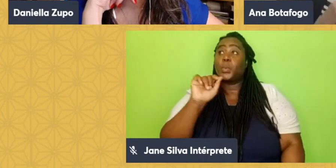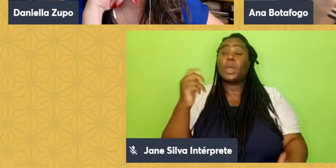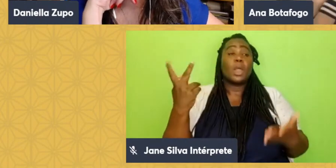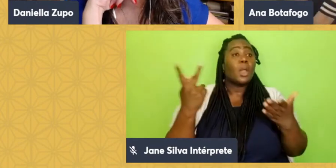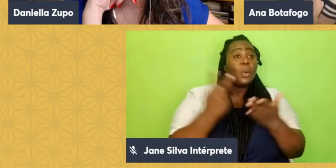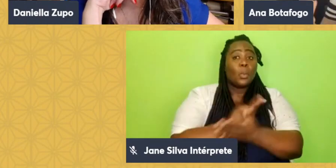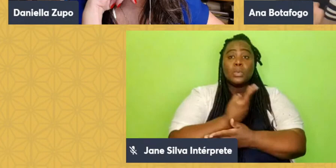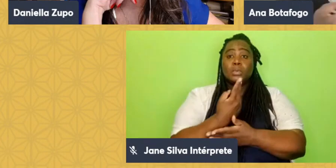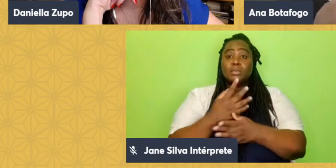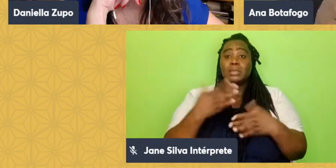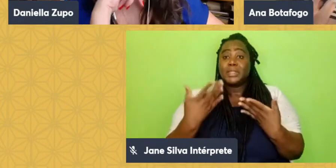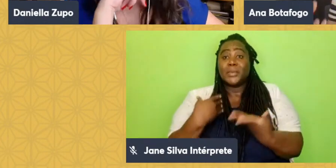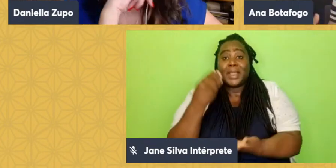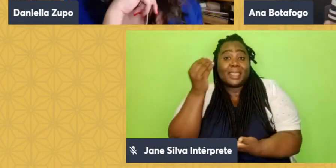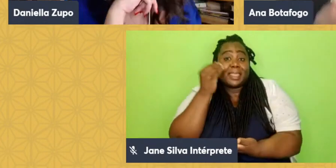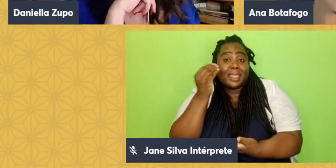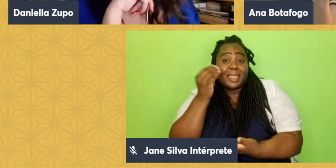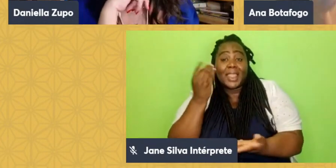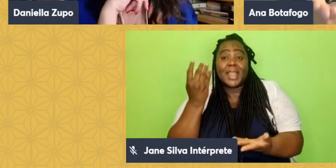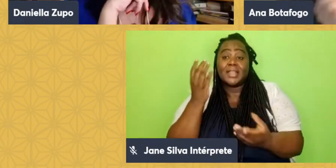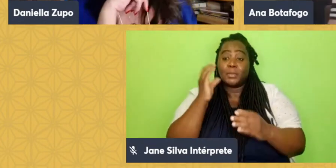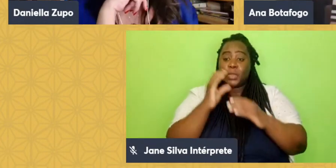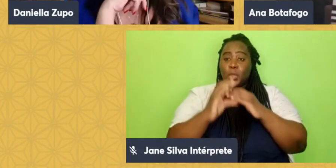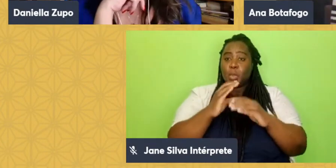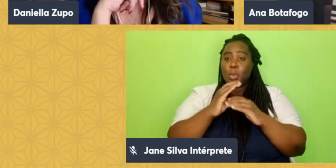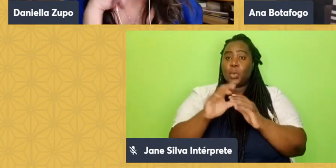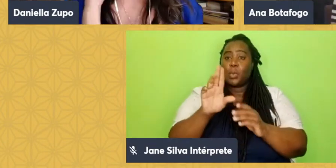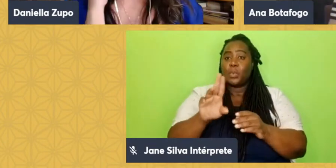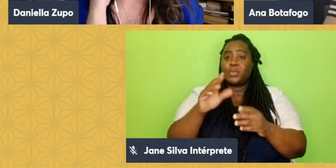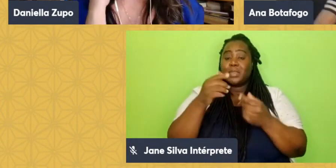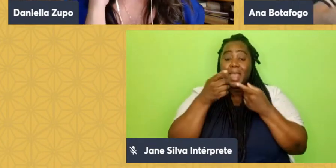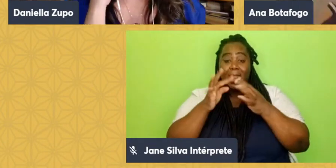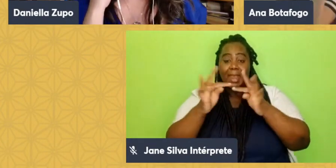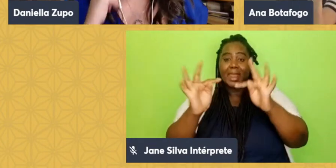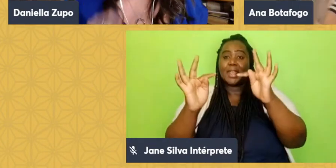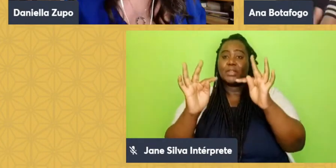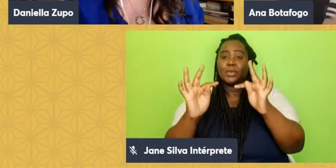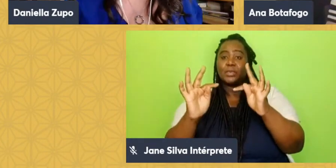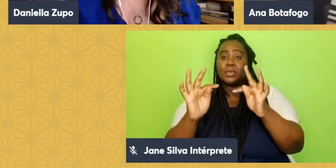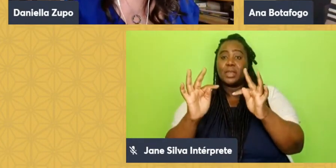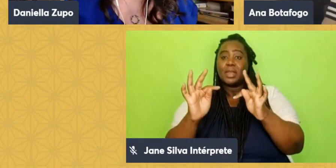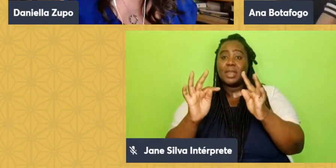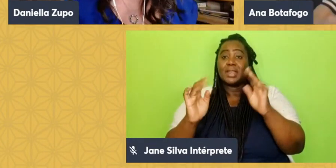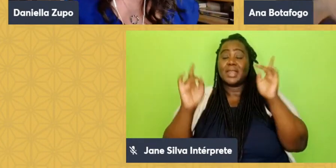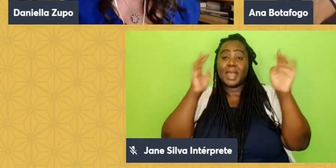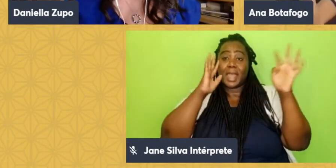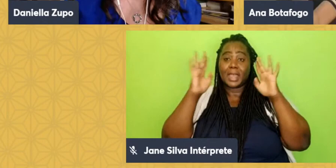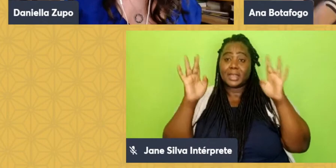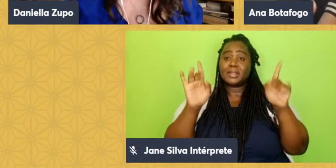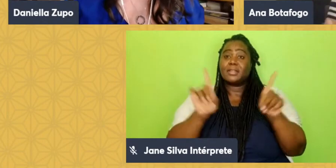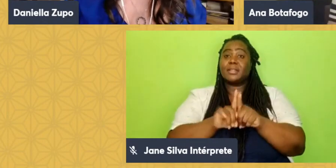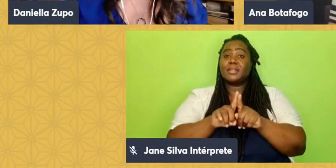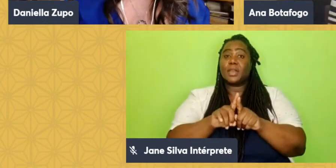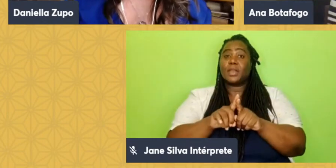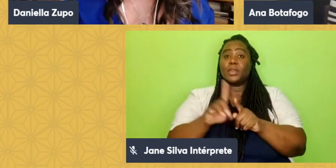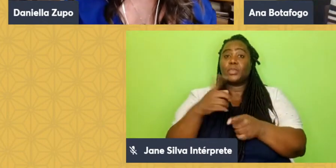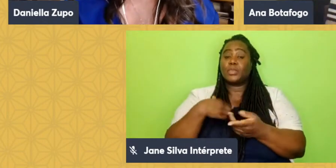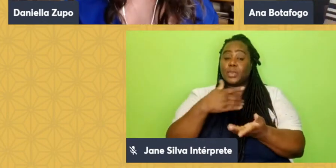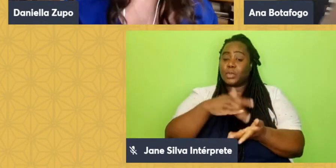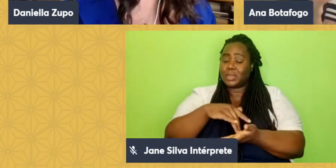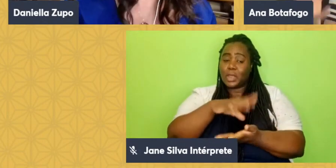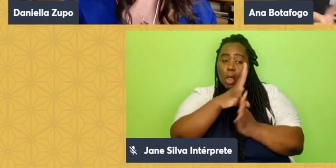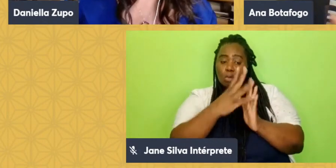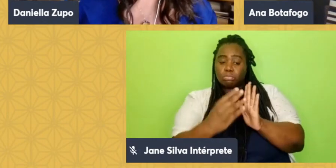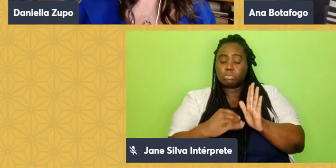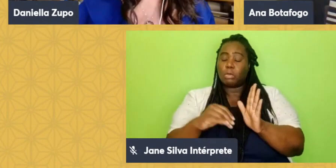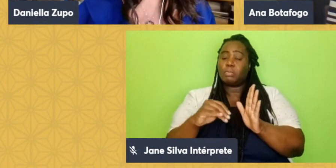acontecia e tentamos nos comunicar através da tecnologia através da criatividade através dos coreógrafos